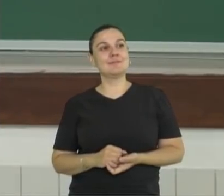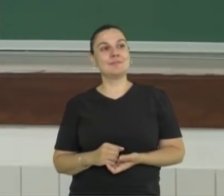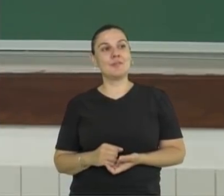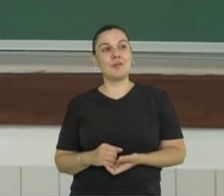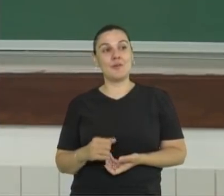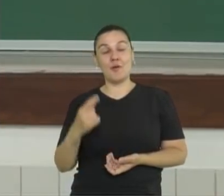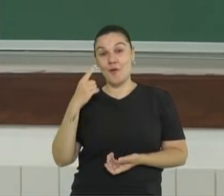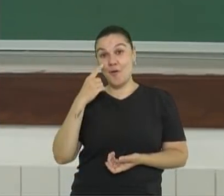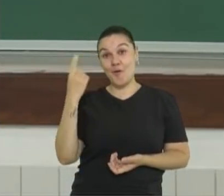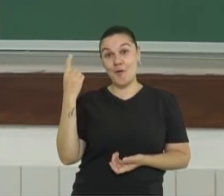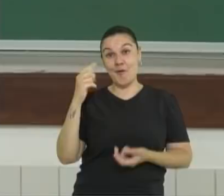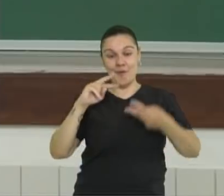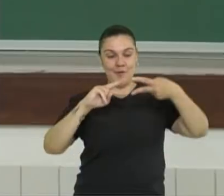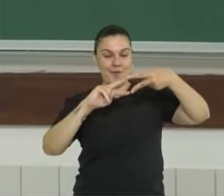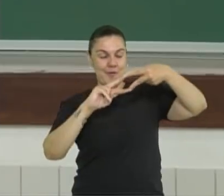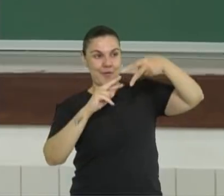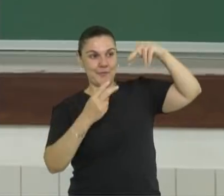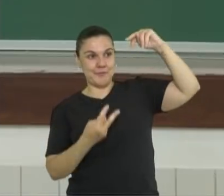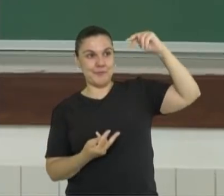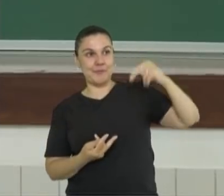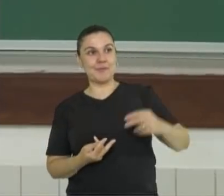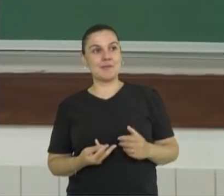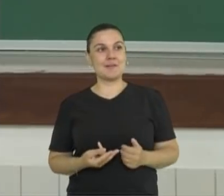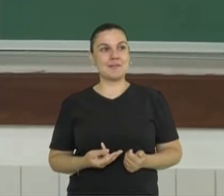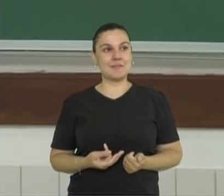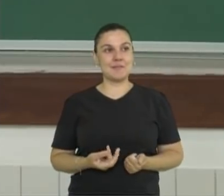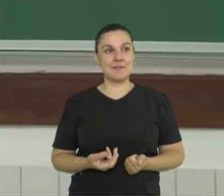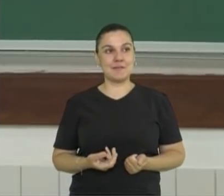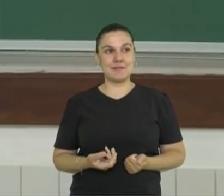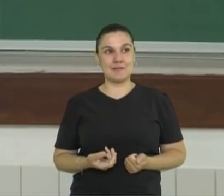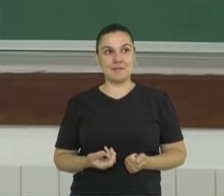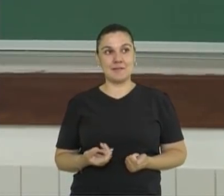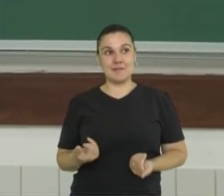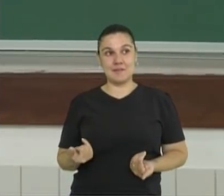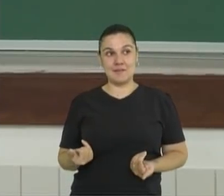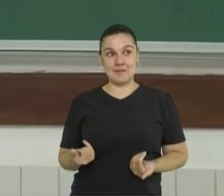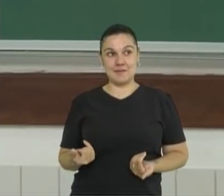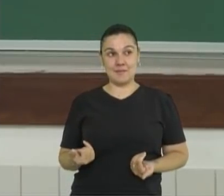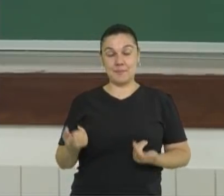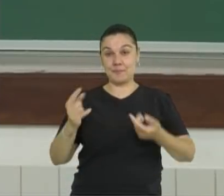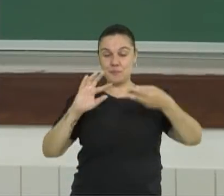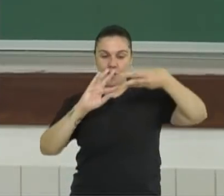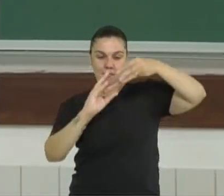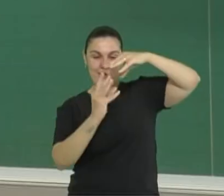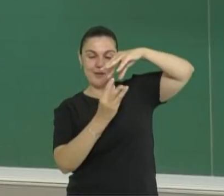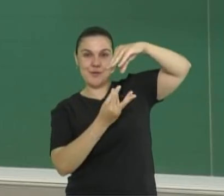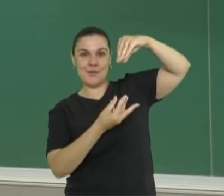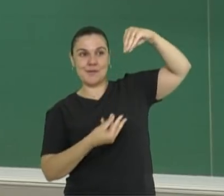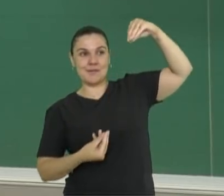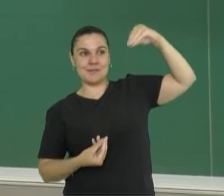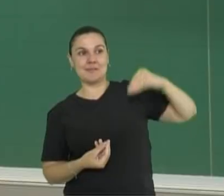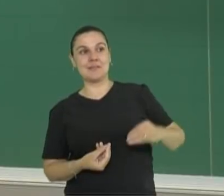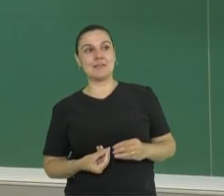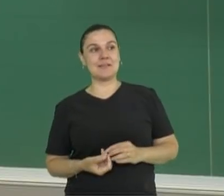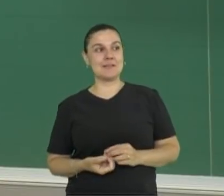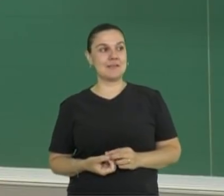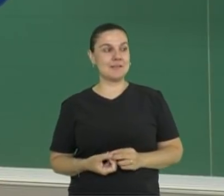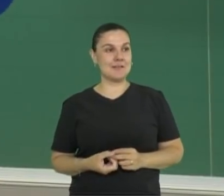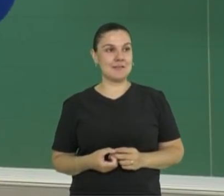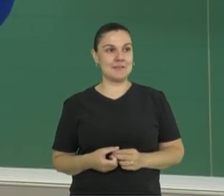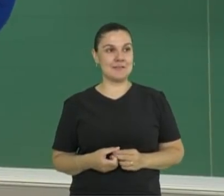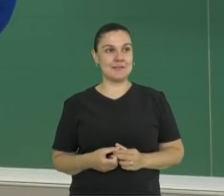DNA. Então, a gente tem, né, uma estrutura em forma de espiral, que ela